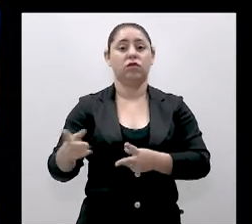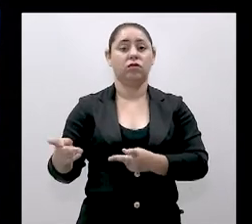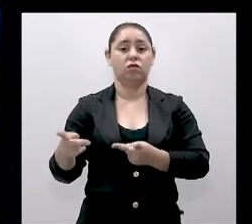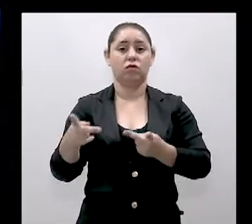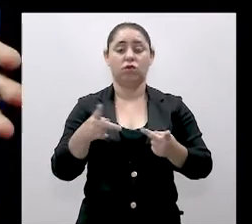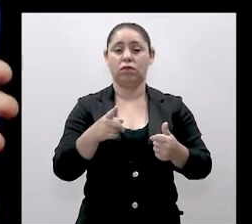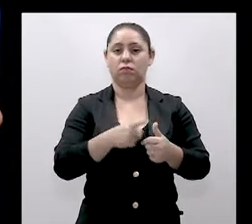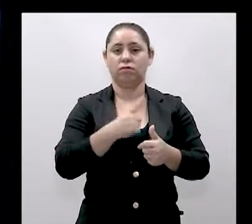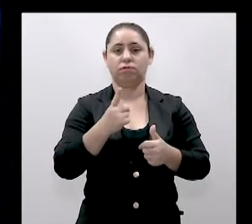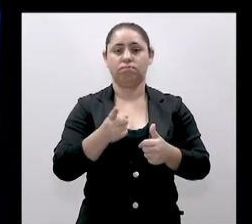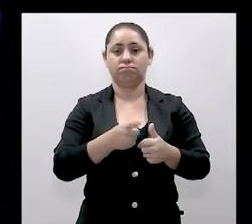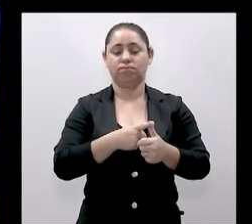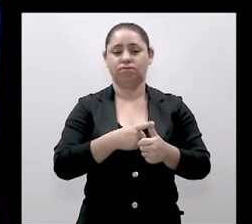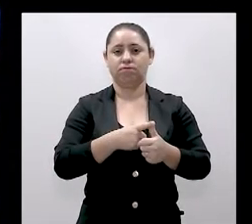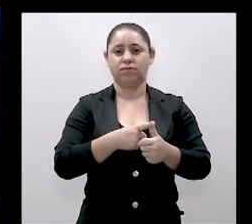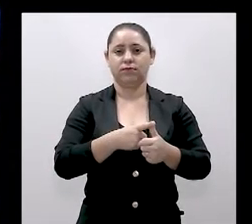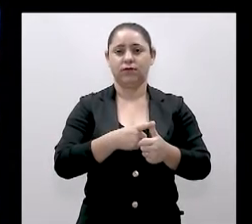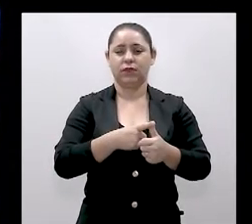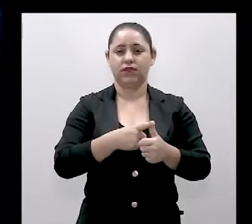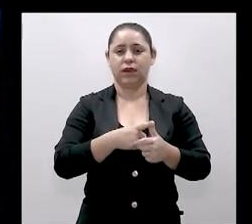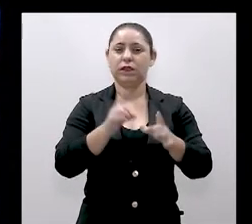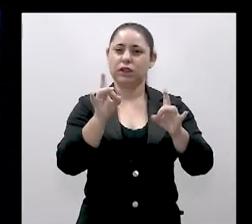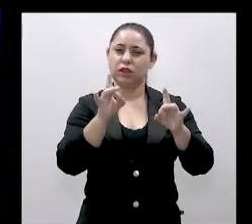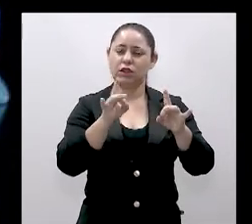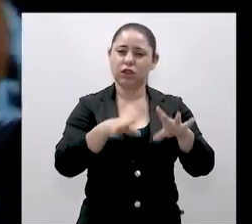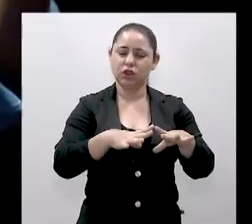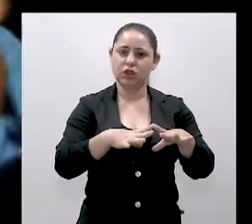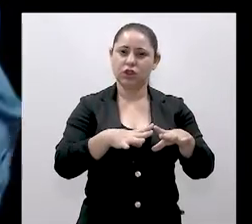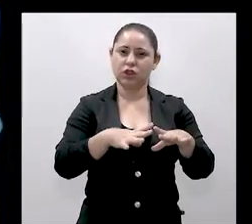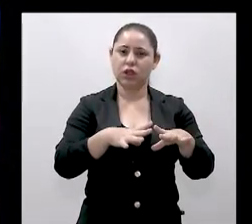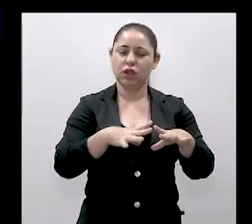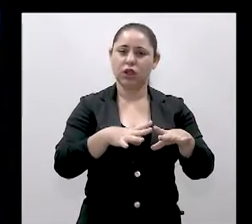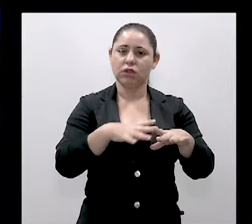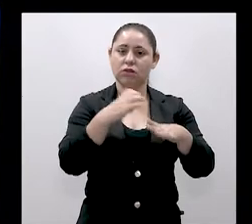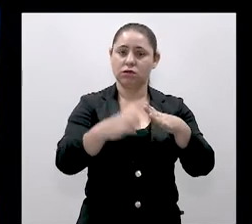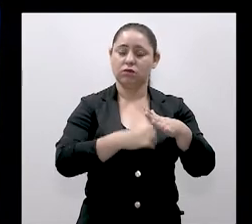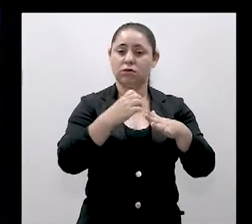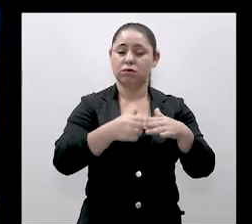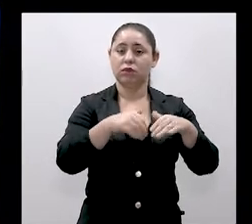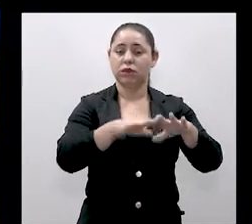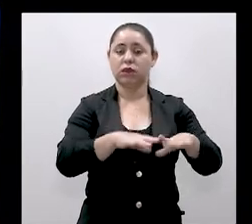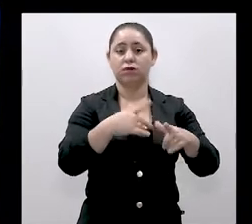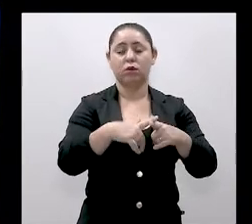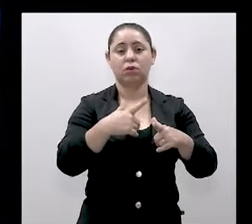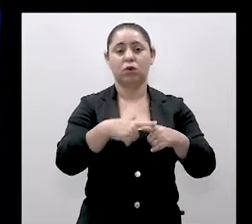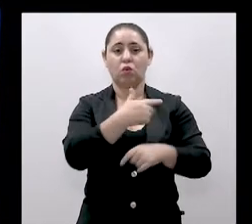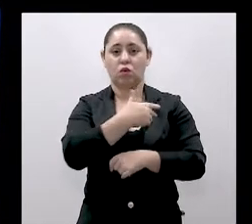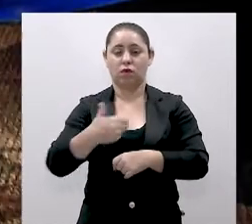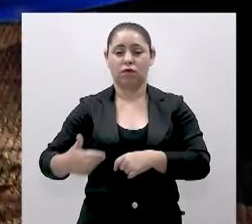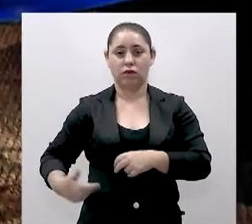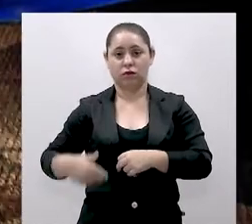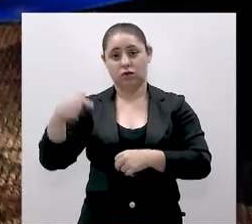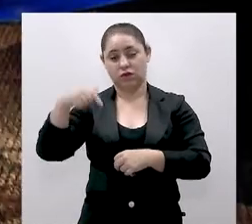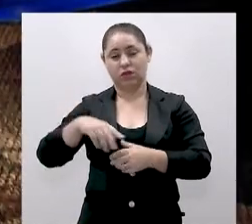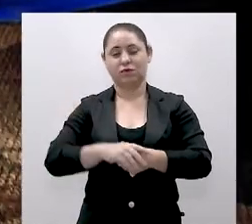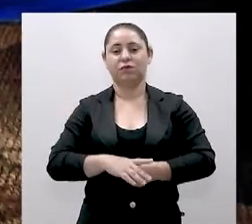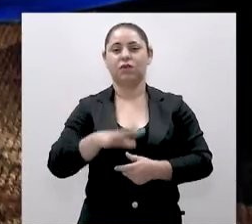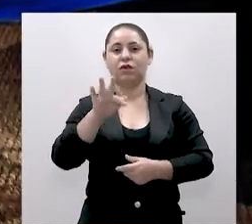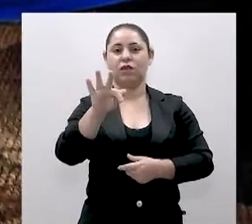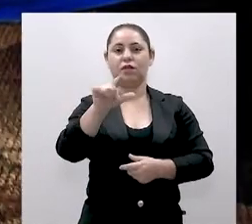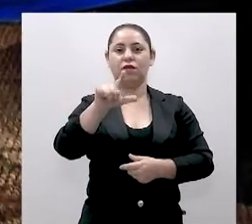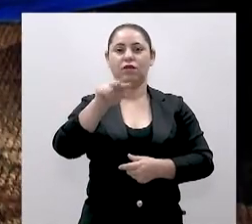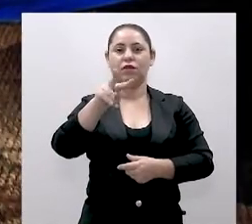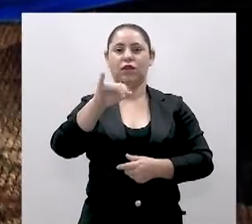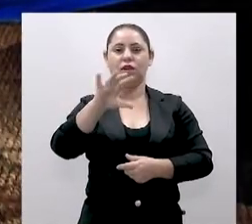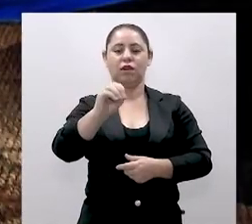convidado Aliás a primeira vez aí eu saí da empresa para ser candidato a Governador aqui o Flávio 10 nosso amigo